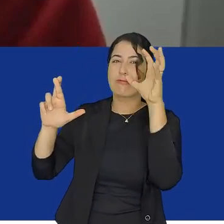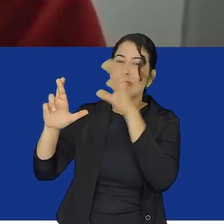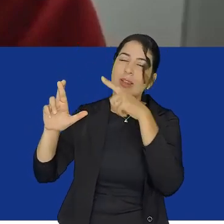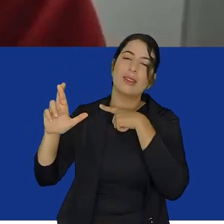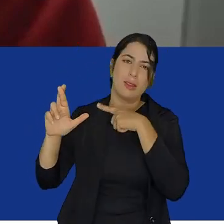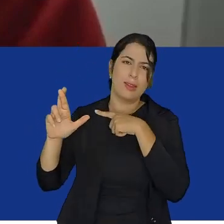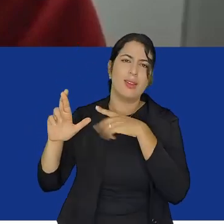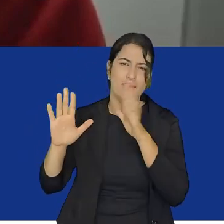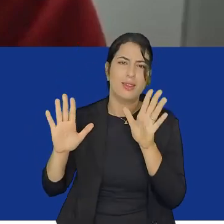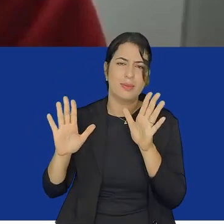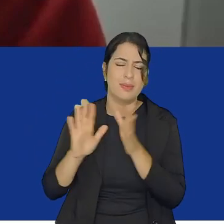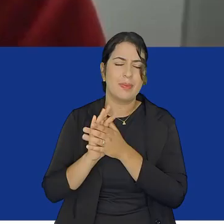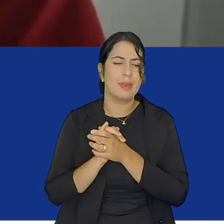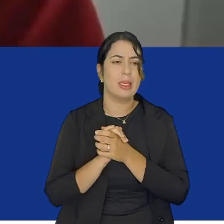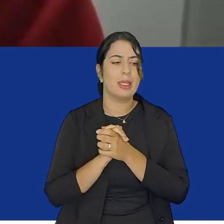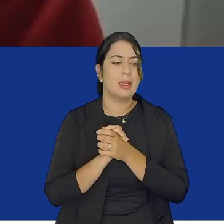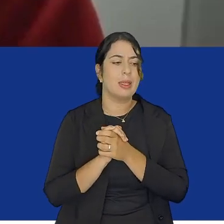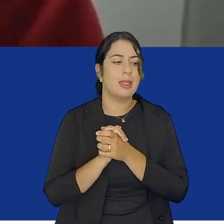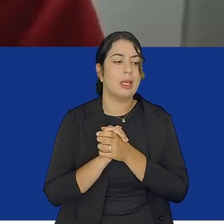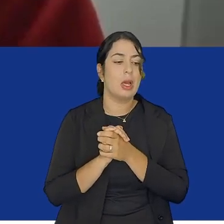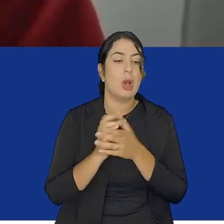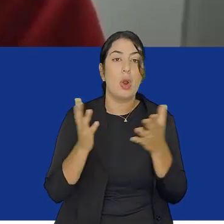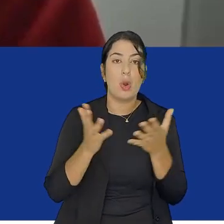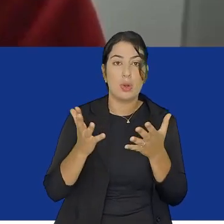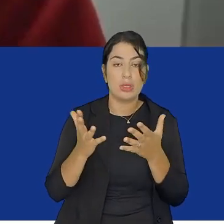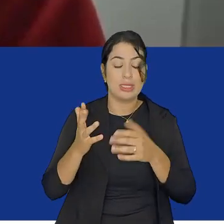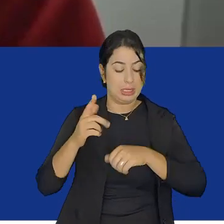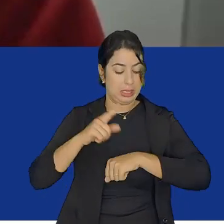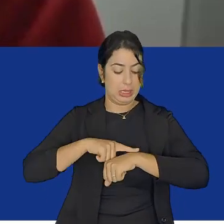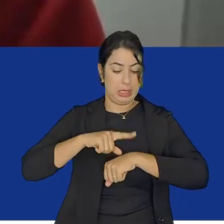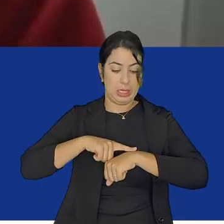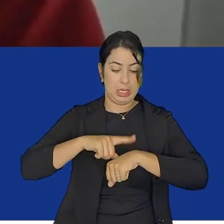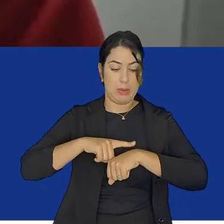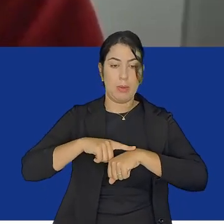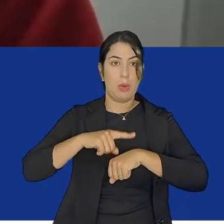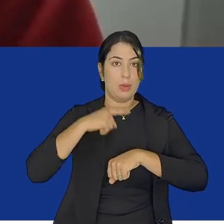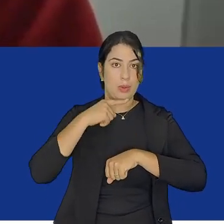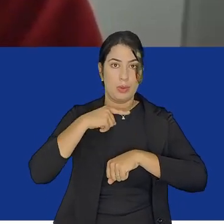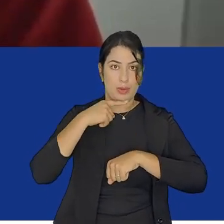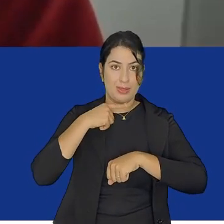traz essa ênfase maior. Né? Eu acho que a gente não consegue avançar mais nessa